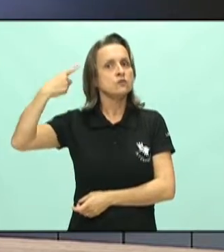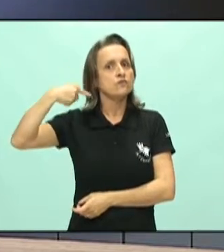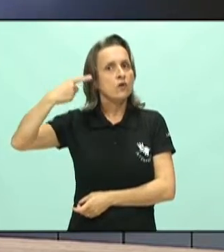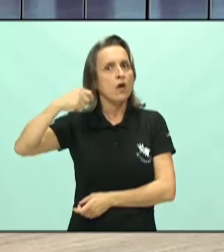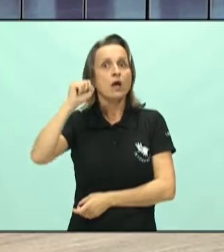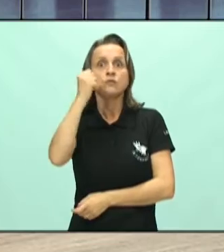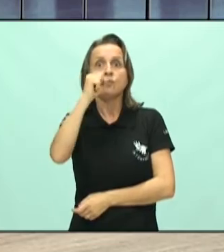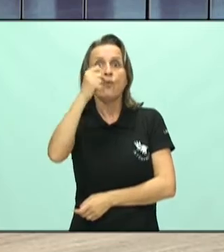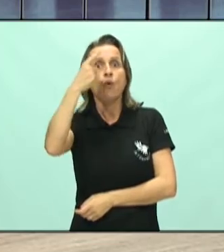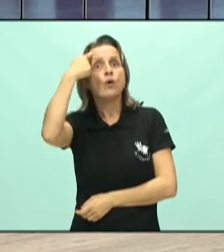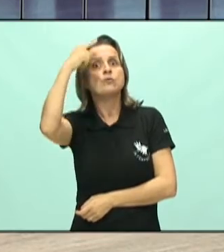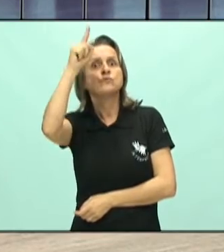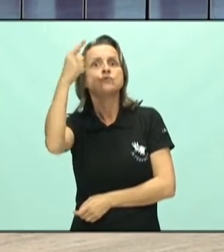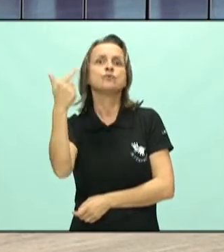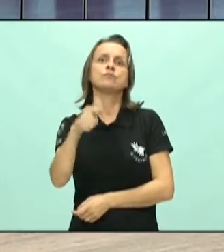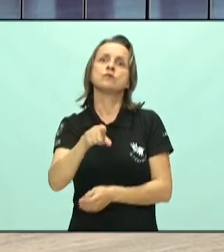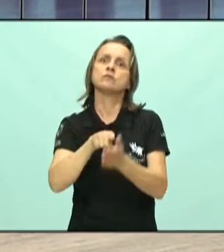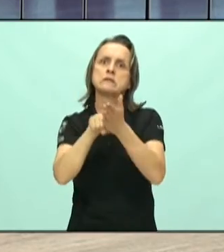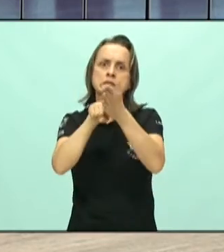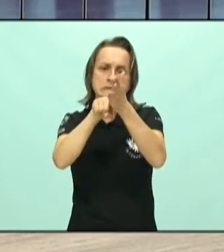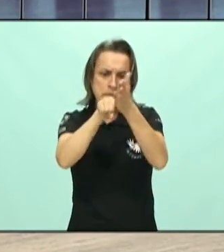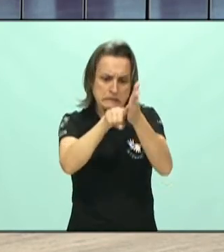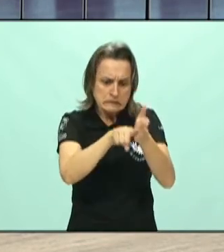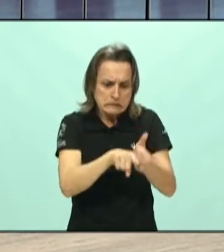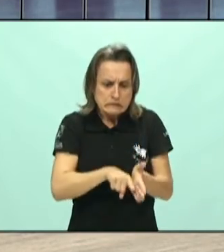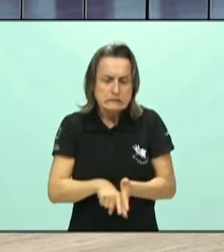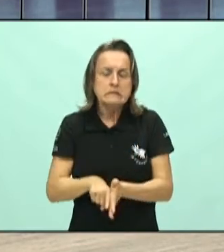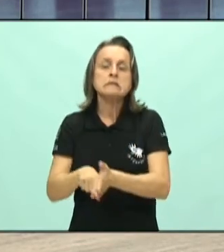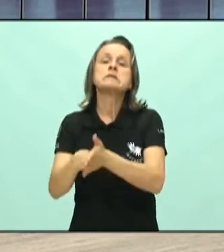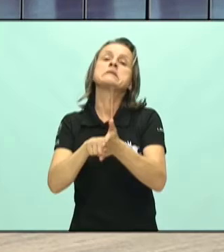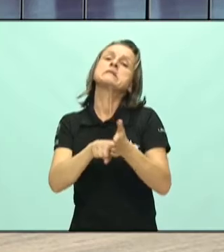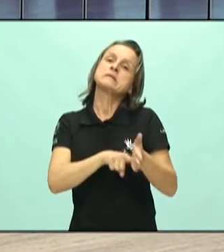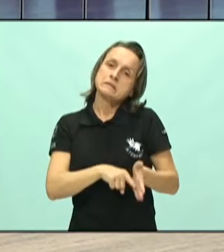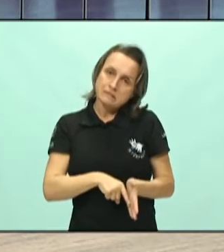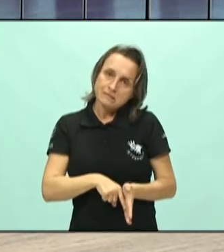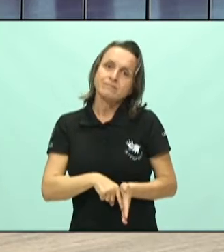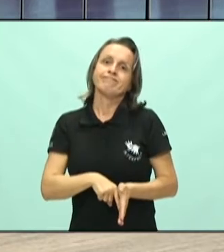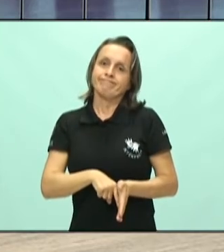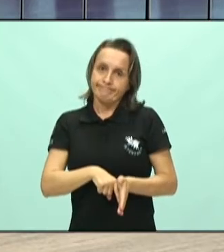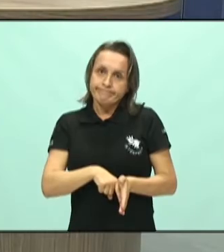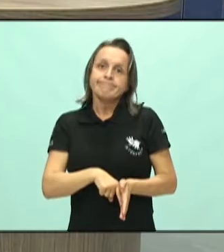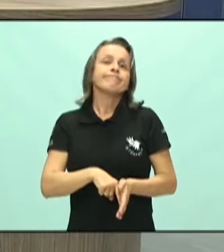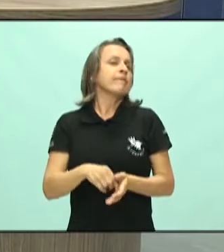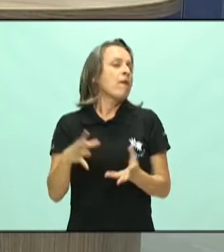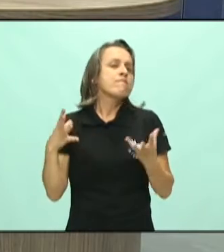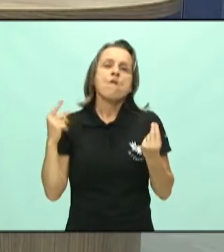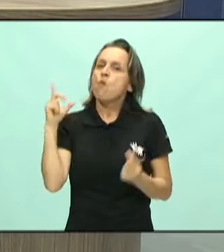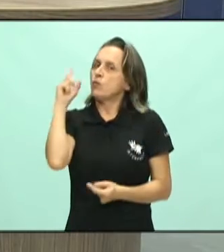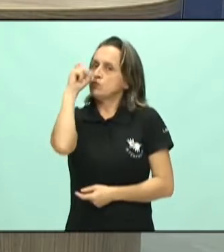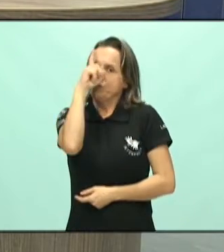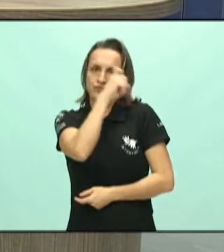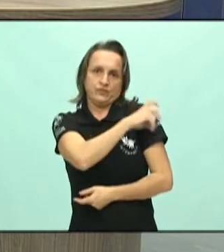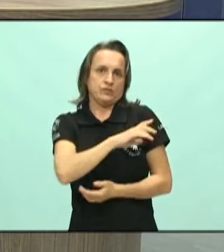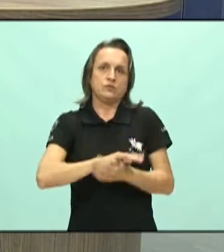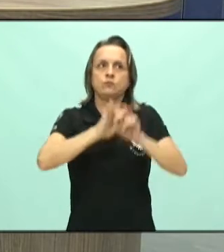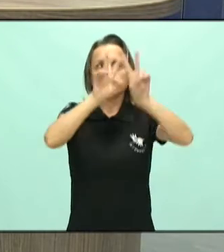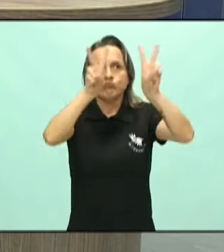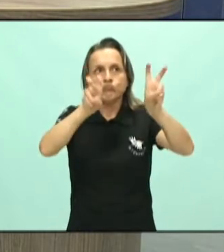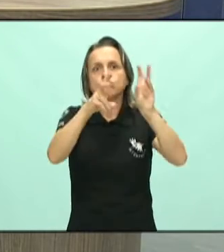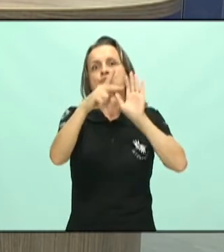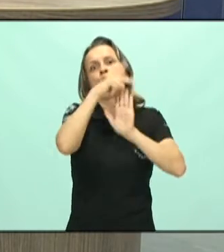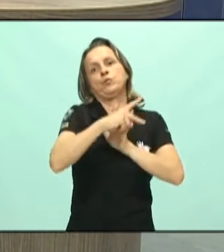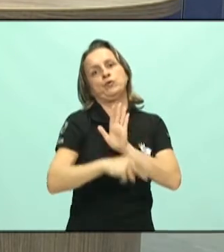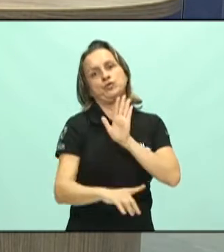para fazer análise do processo e para verificar tudo que ficou de fora. Então, é muito complexo todo o projeto, no